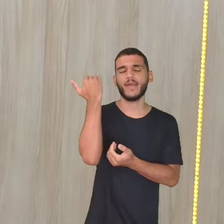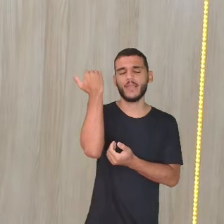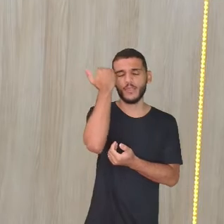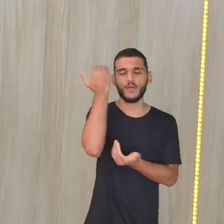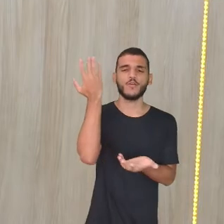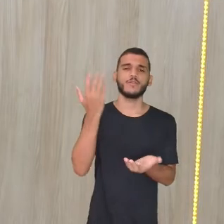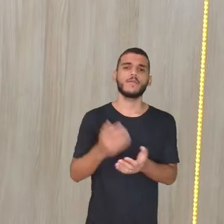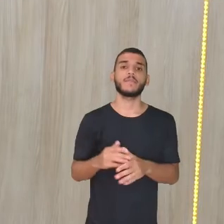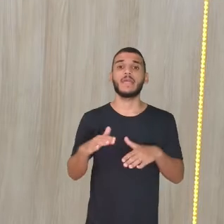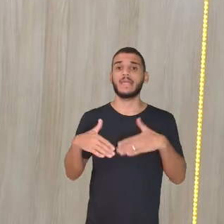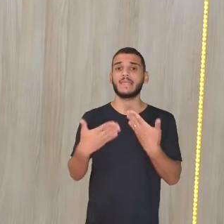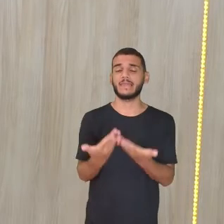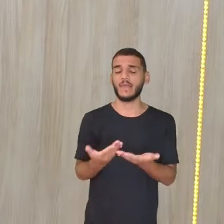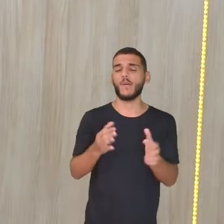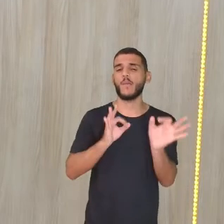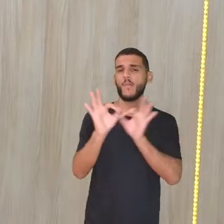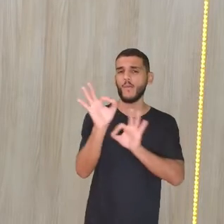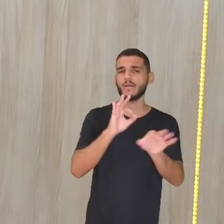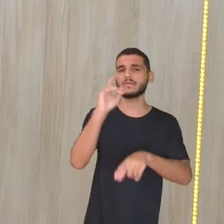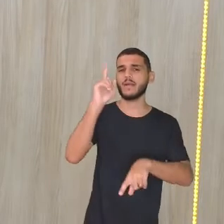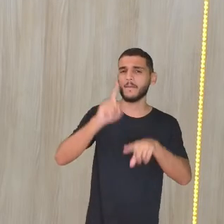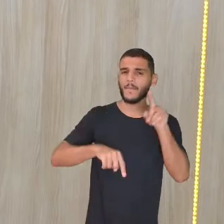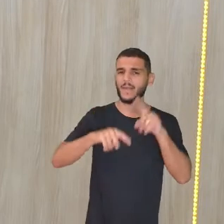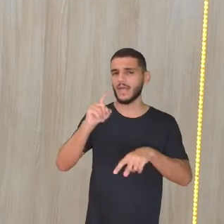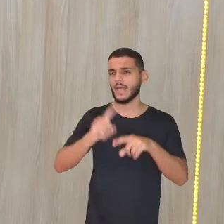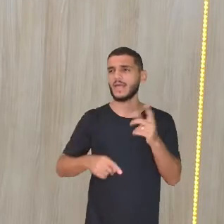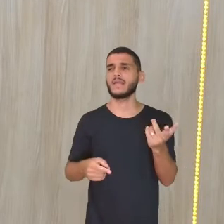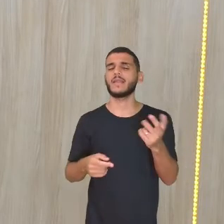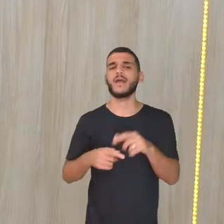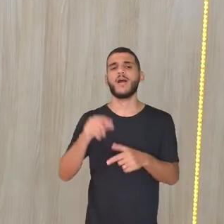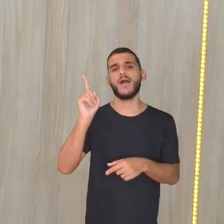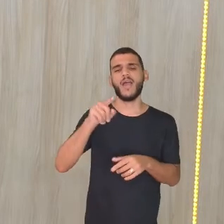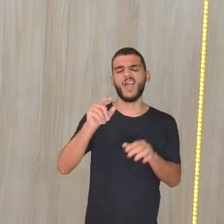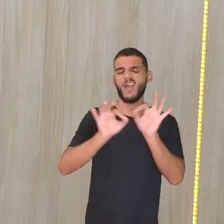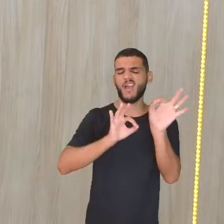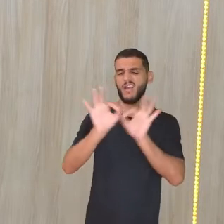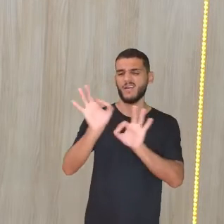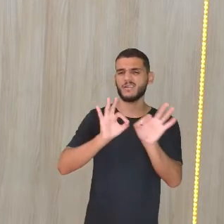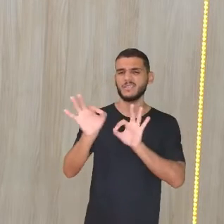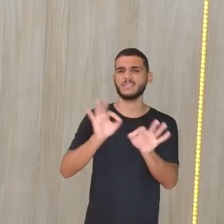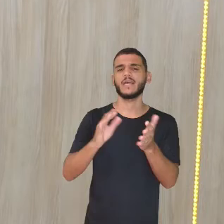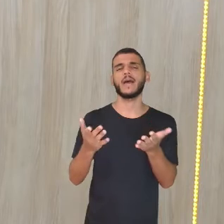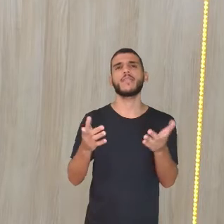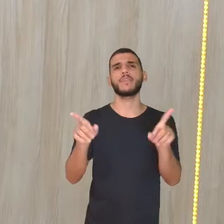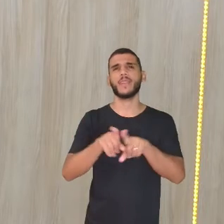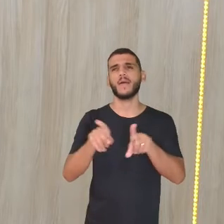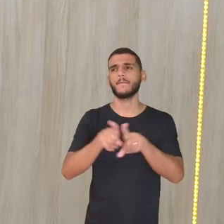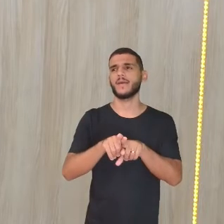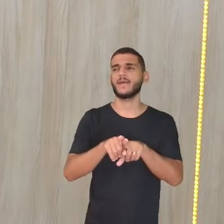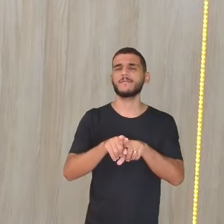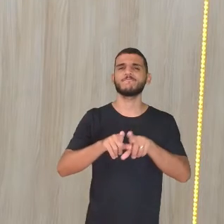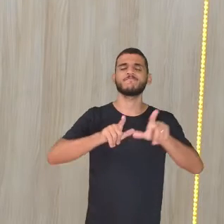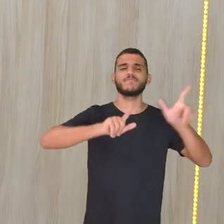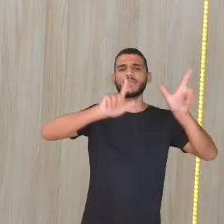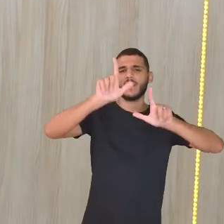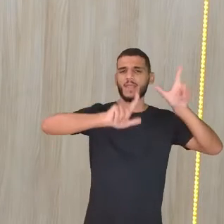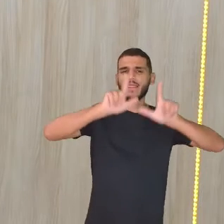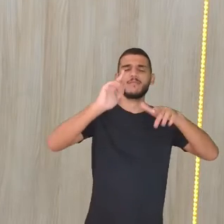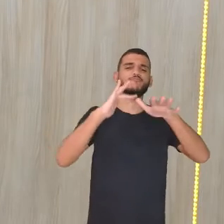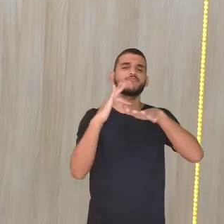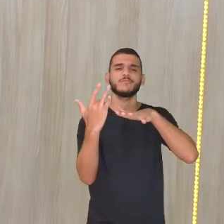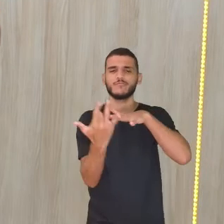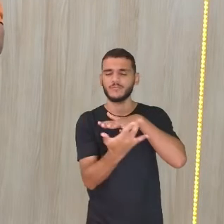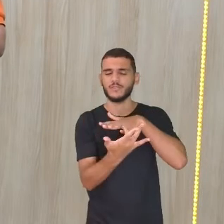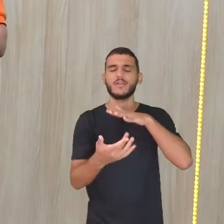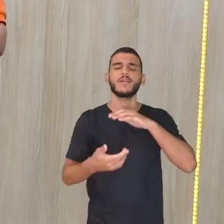material desse é preparado, então, tanto a imprensa como a mídia